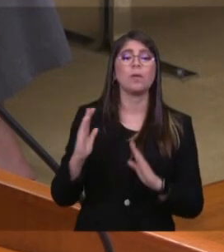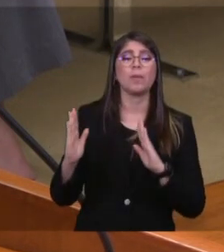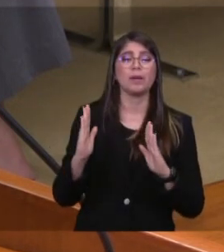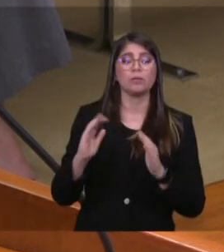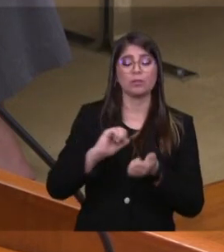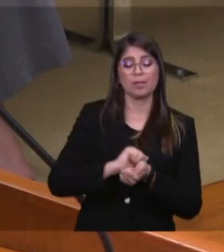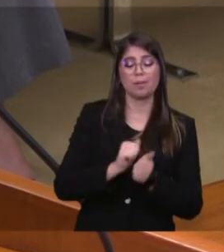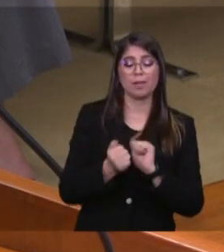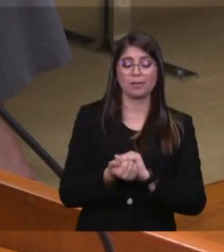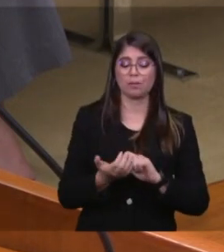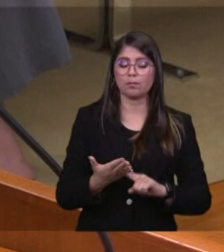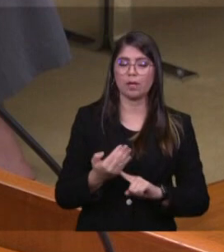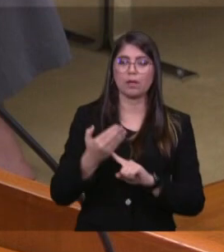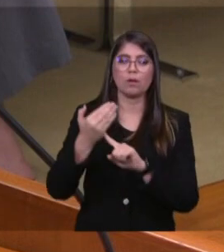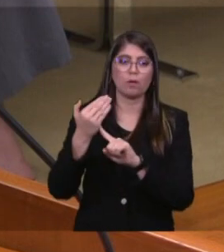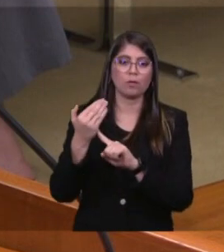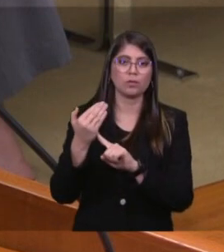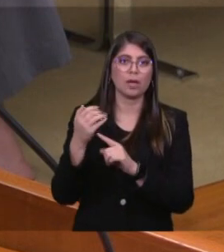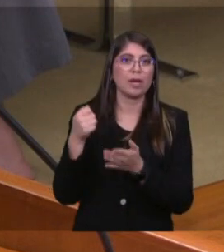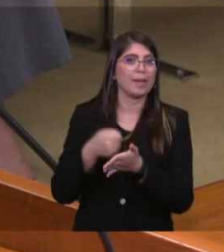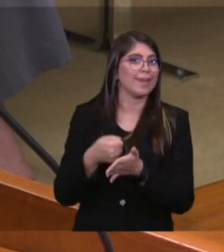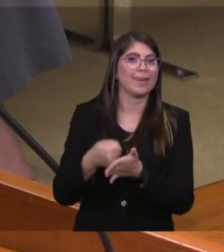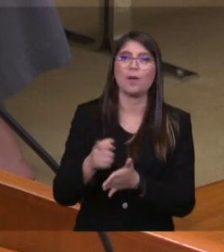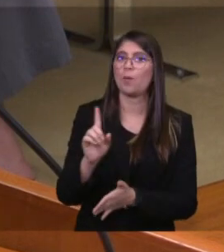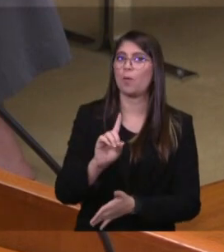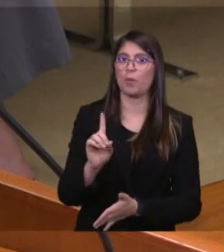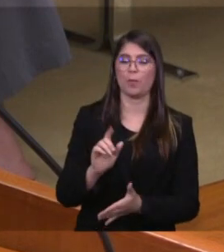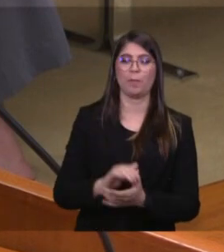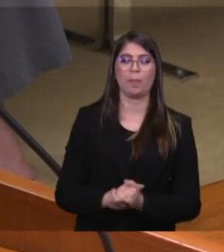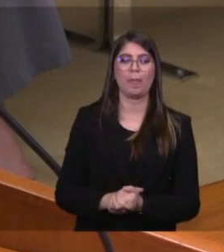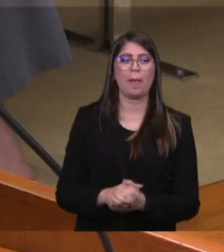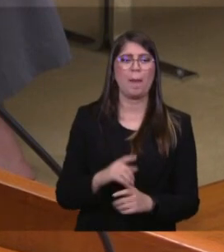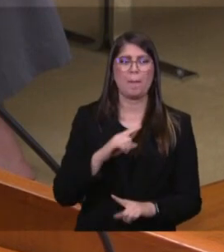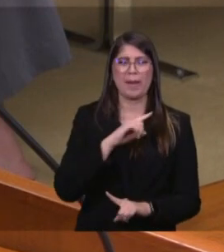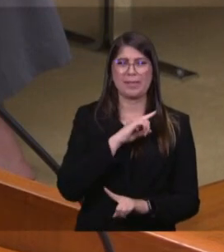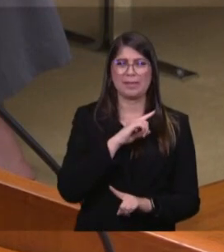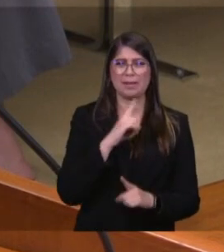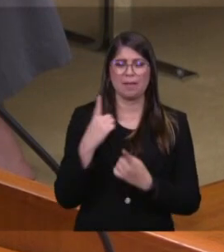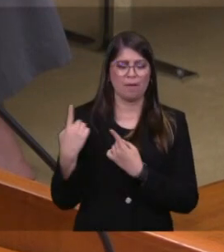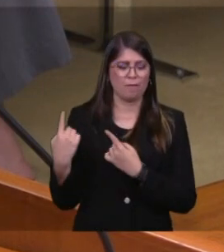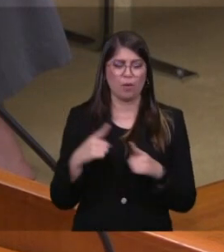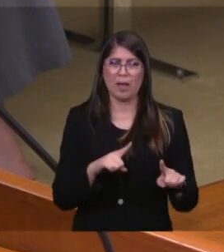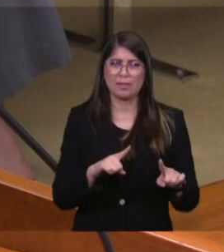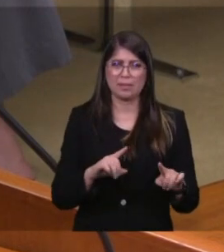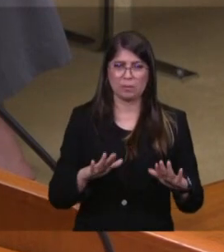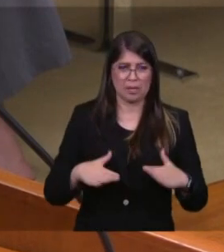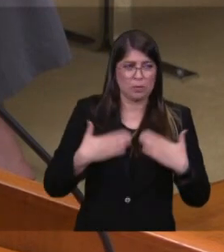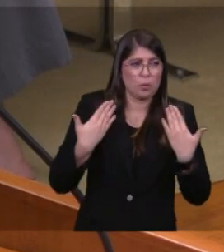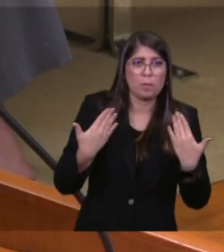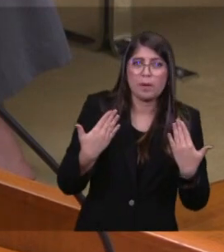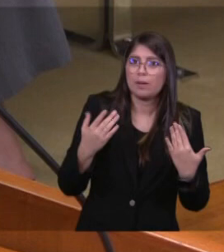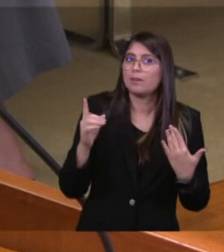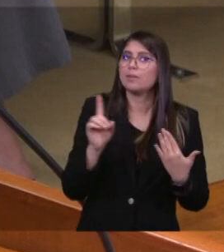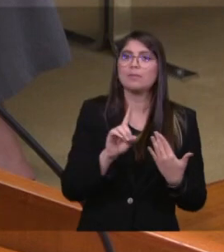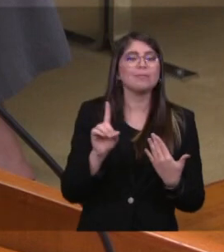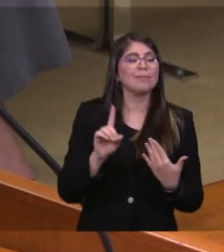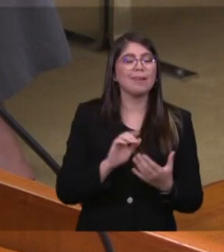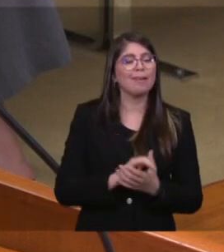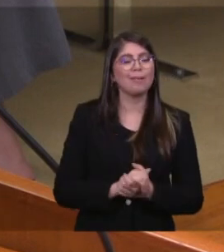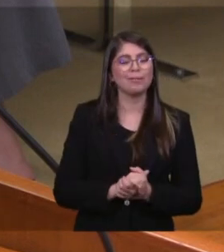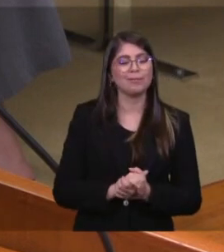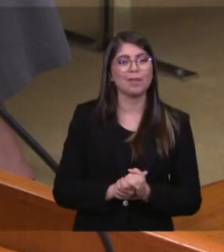adaptação tecnológica que ele ficou sem ser cobrado. Então, não houve violação da não surpresa. Não houve